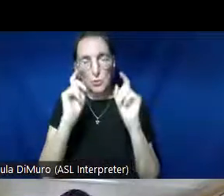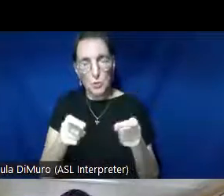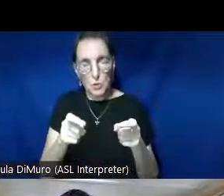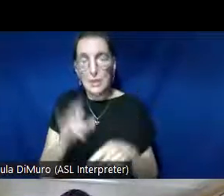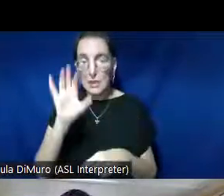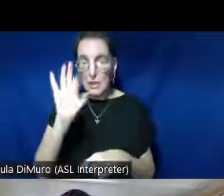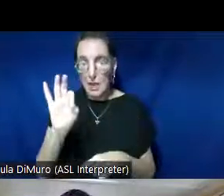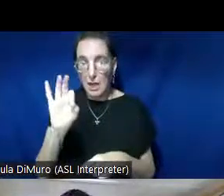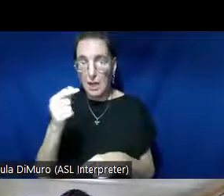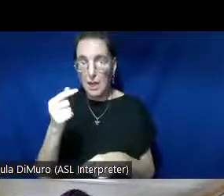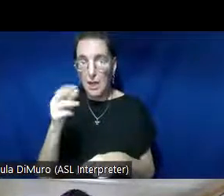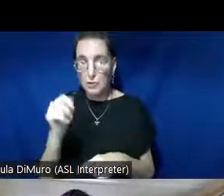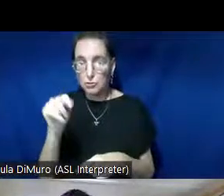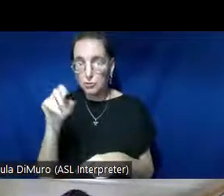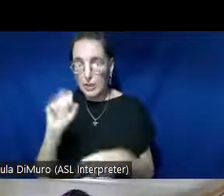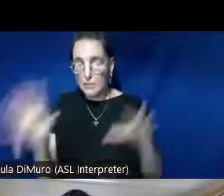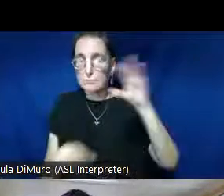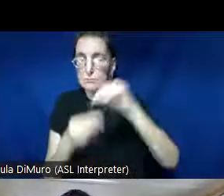é